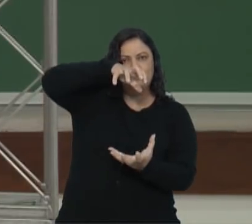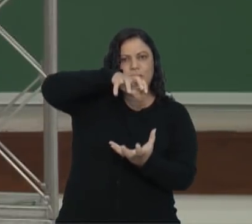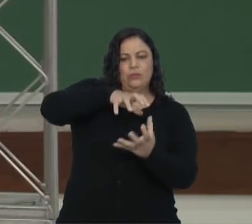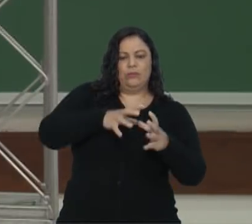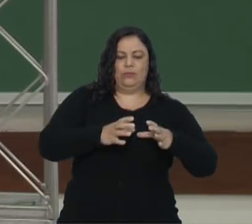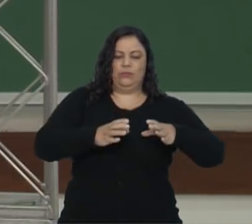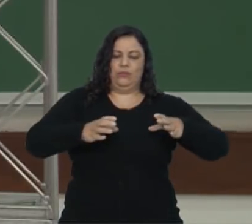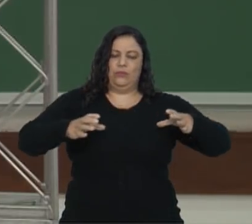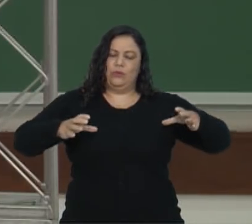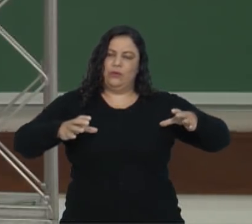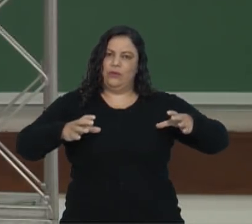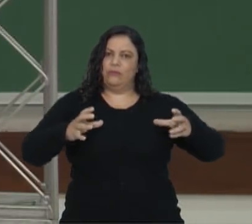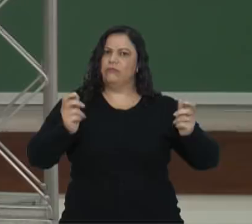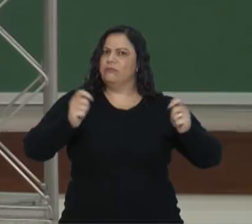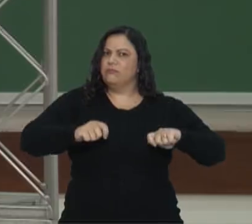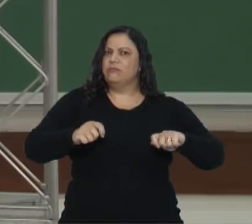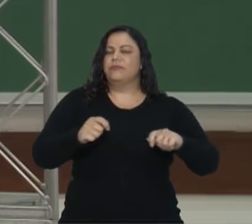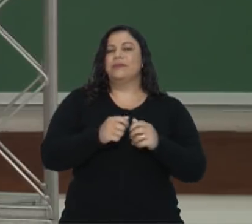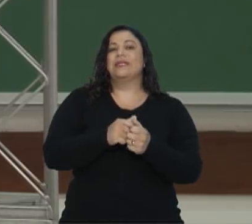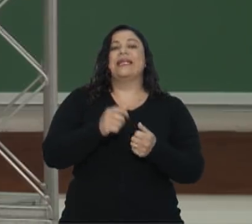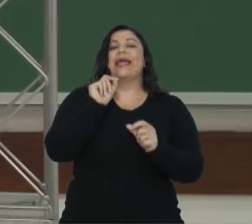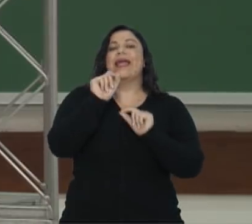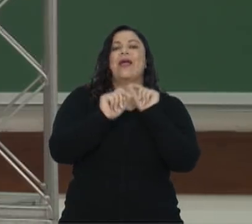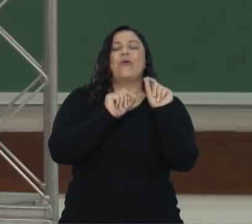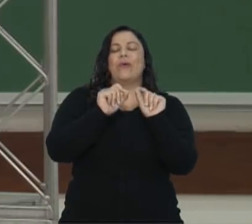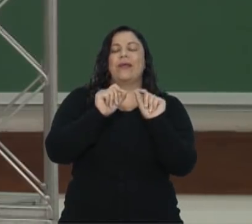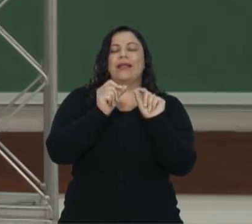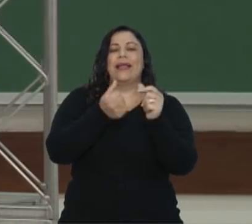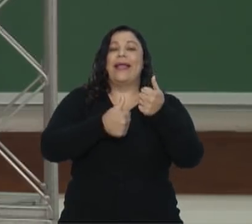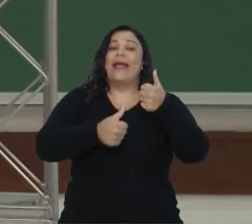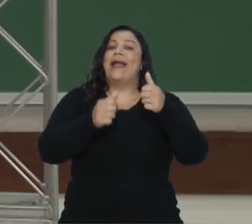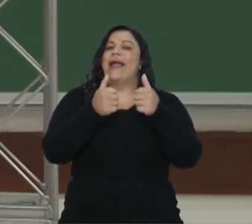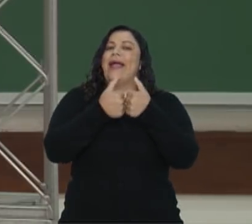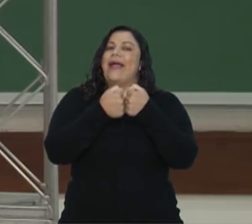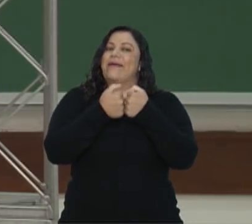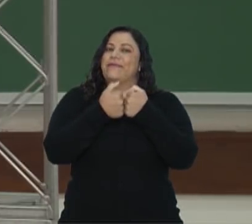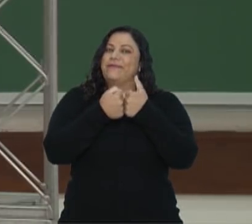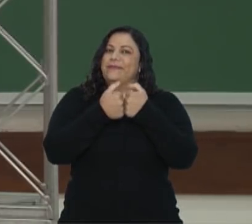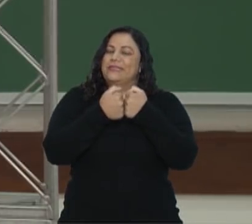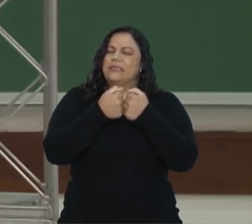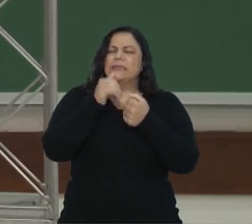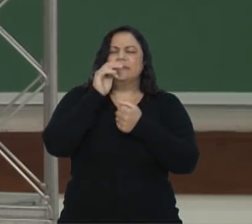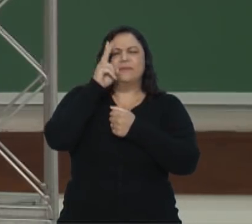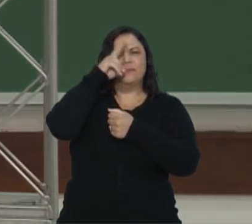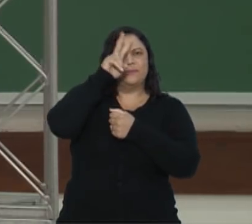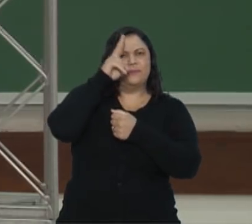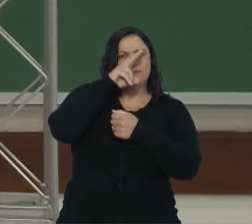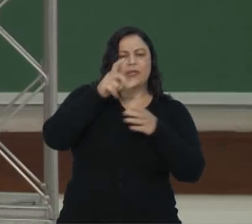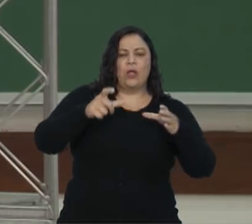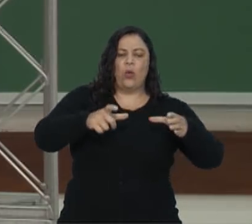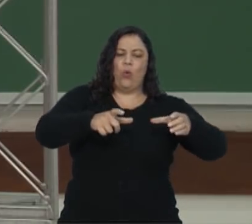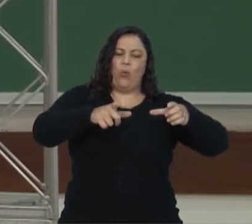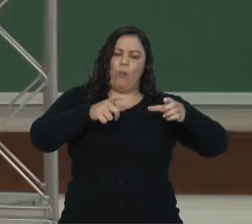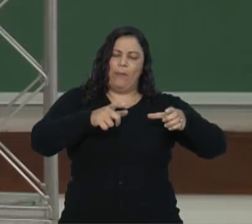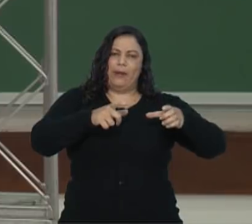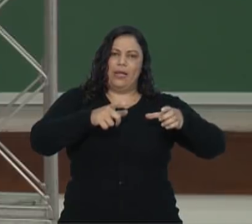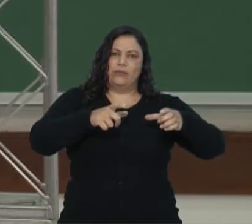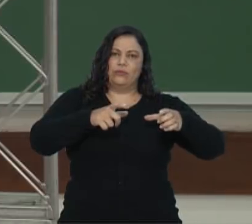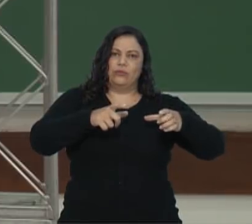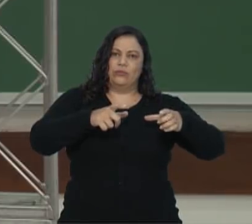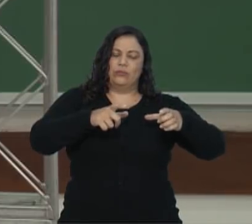área, no seu volume, ele é físico, é um fenômeno físico. Lembra, se eu quebrar um prato, então eu estou